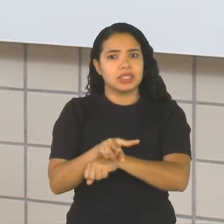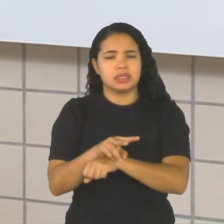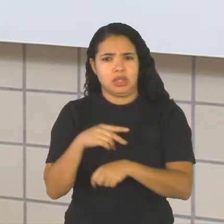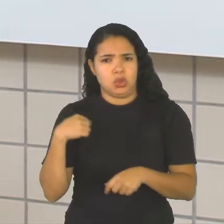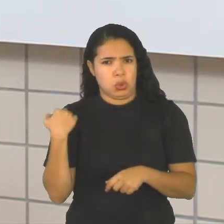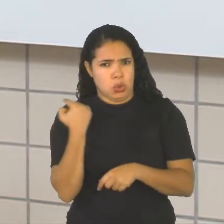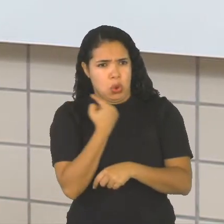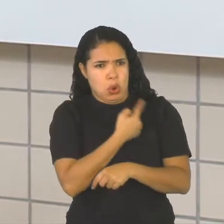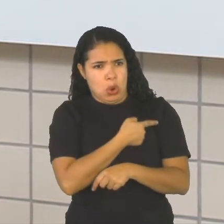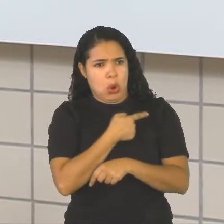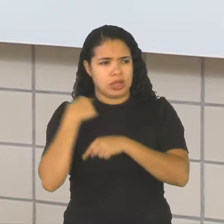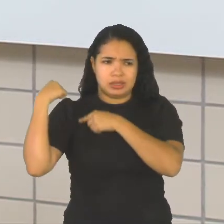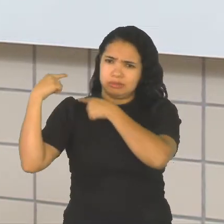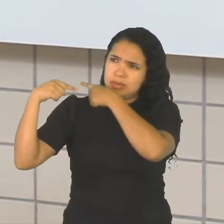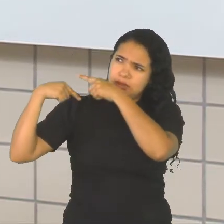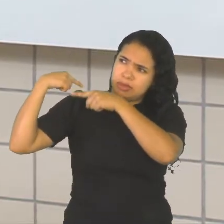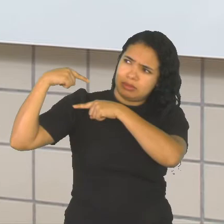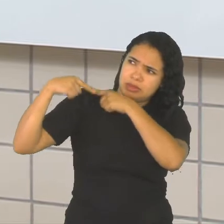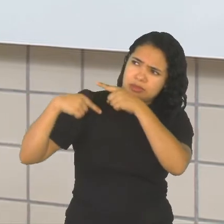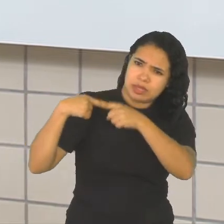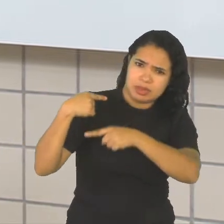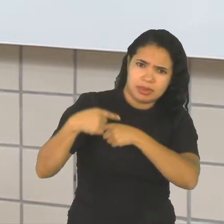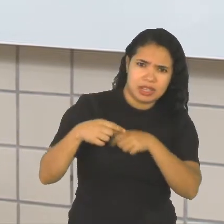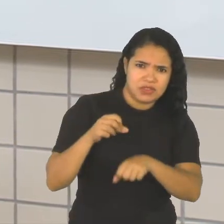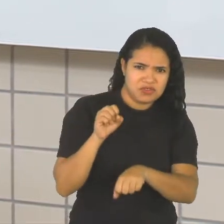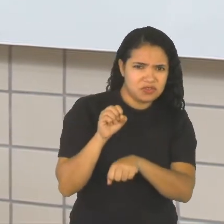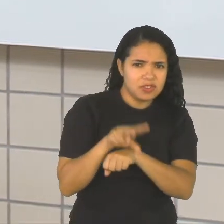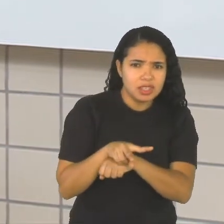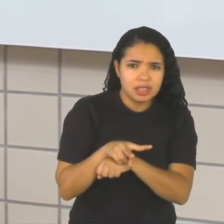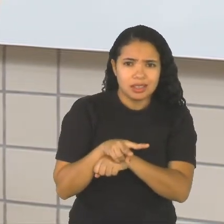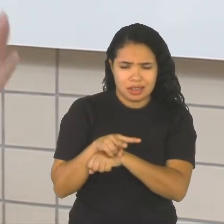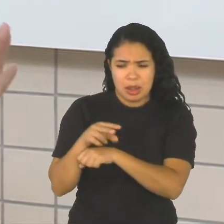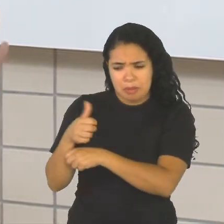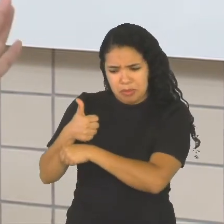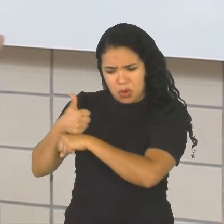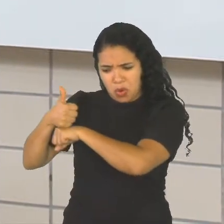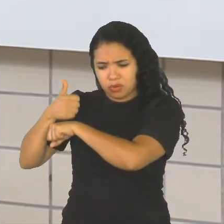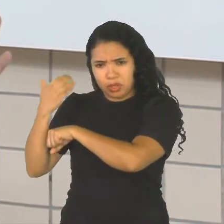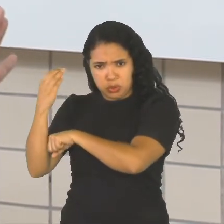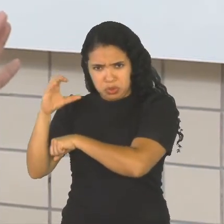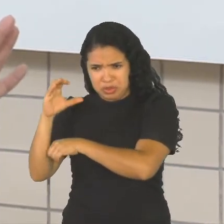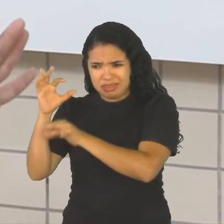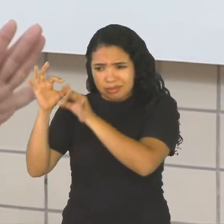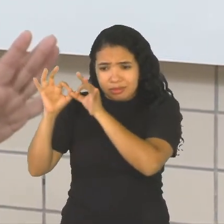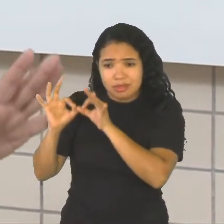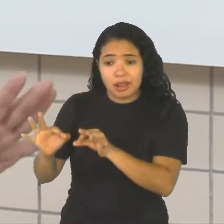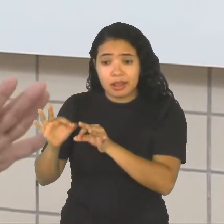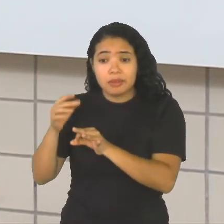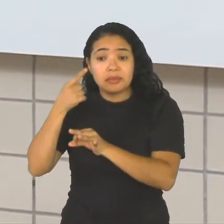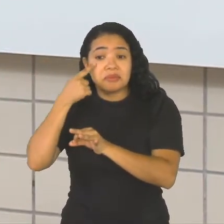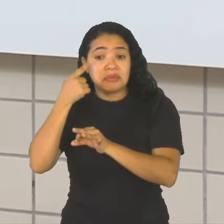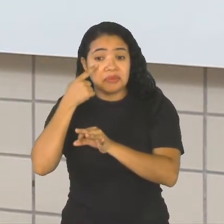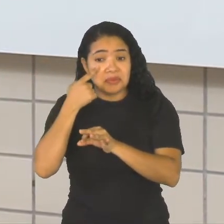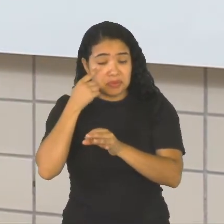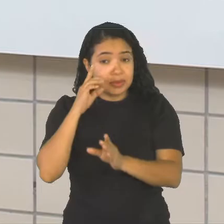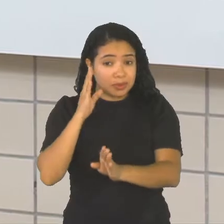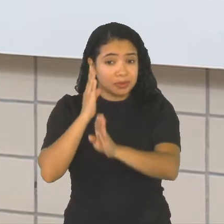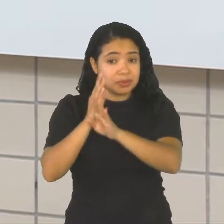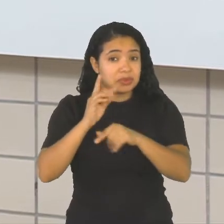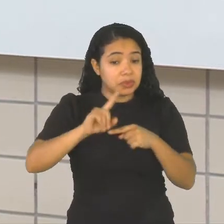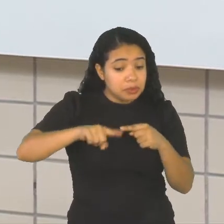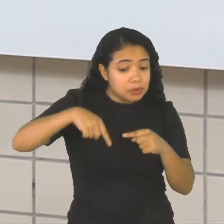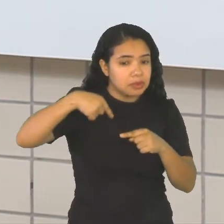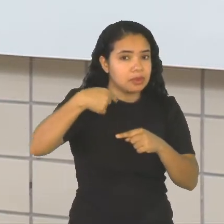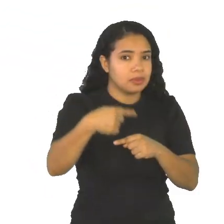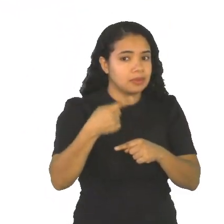somos descendentes de um vírus? Será que os cientistas estão corretos? Bora ver o que eles vão descobrir ainda aí, né? Bora esperar os próximos